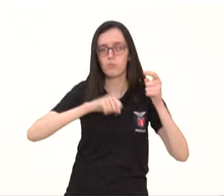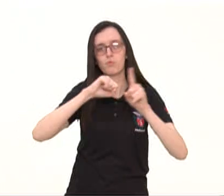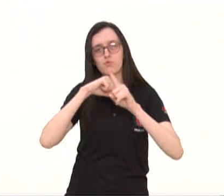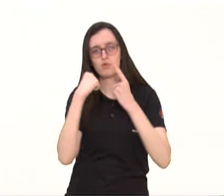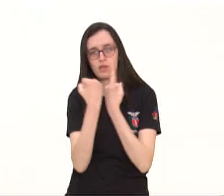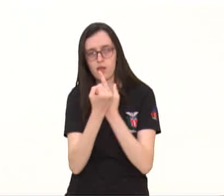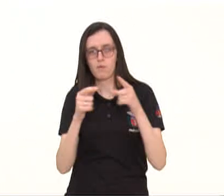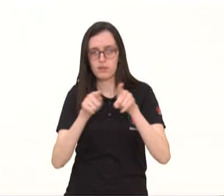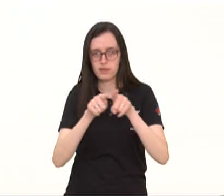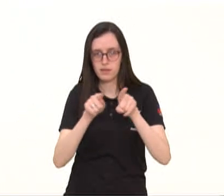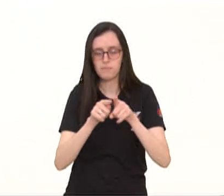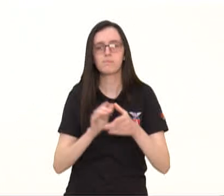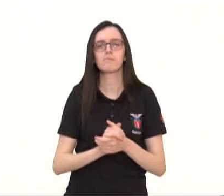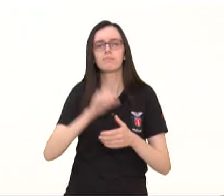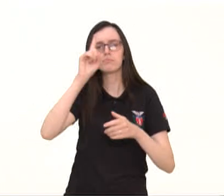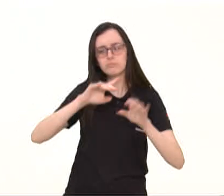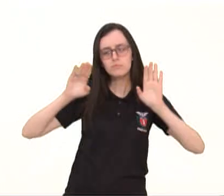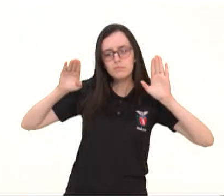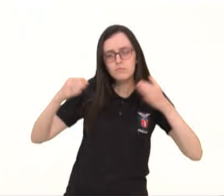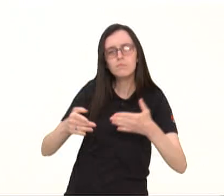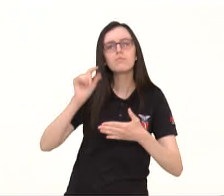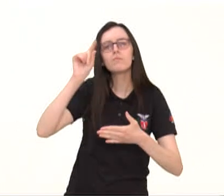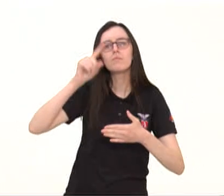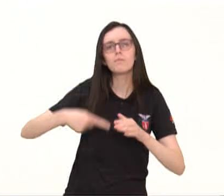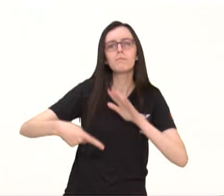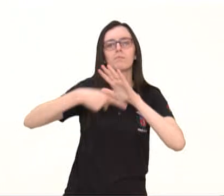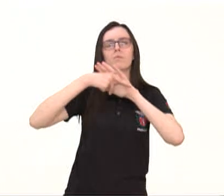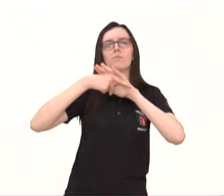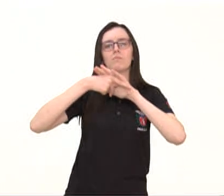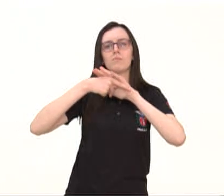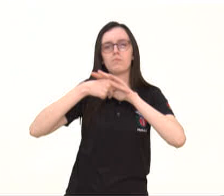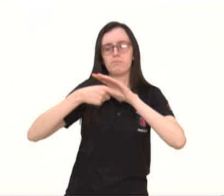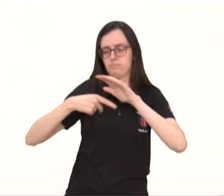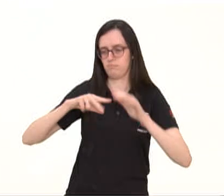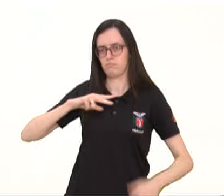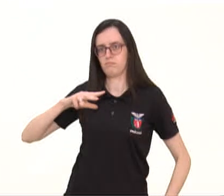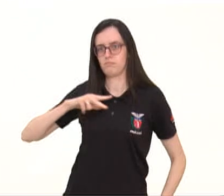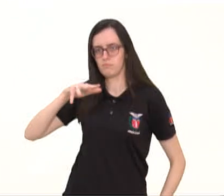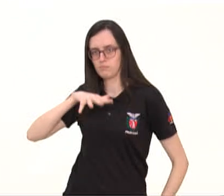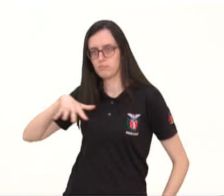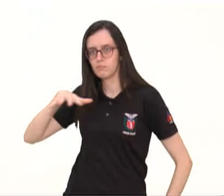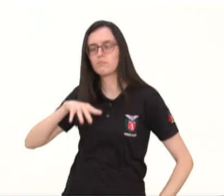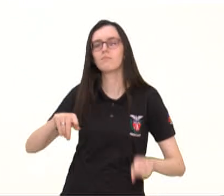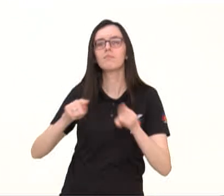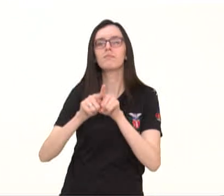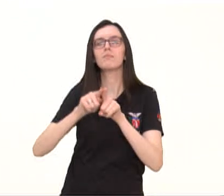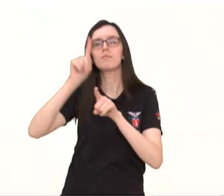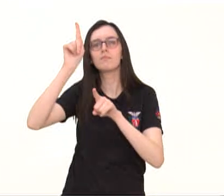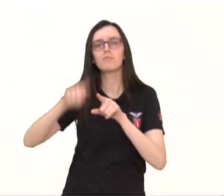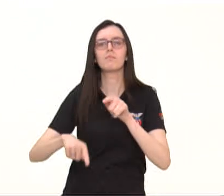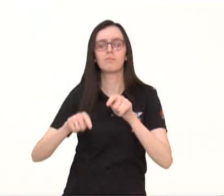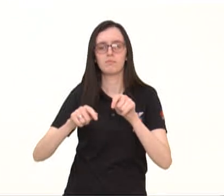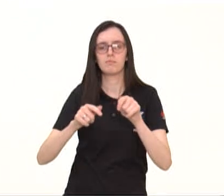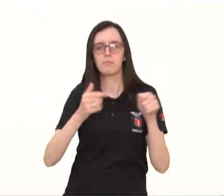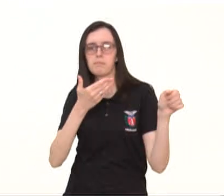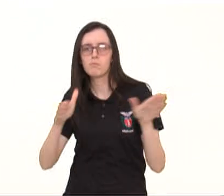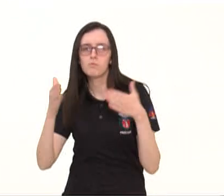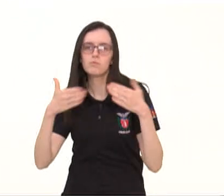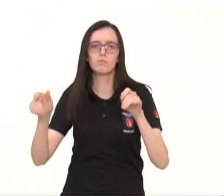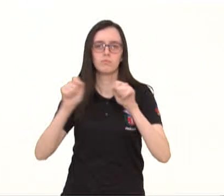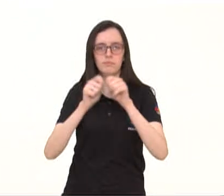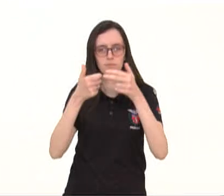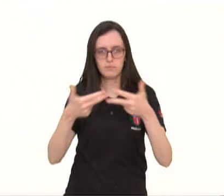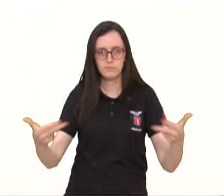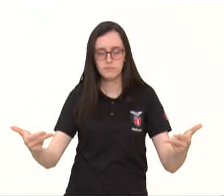social, baseado na propriedade privada e nos meios de produção.